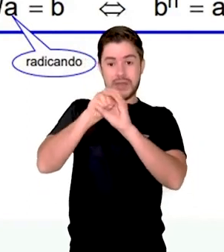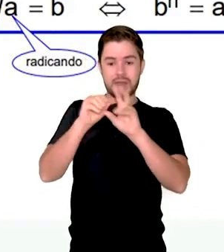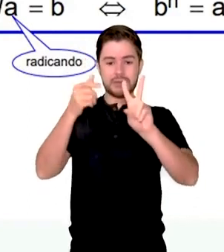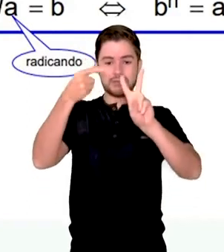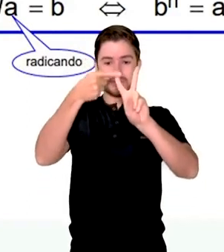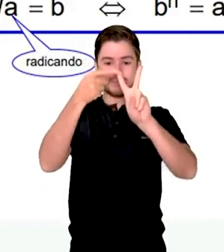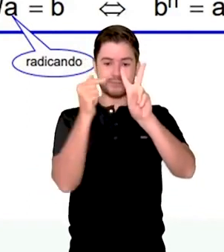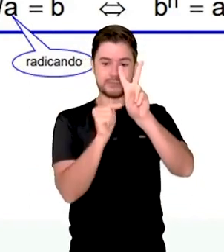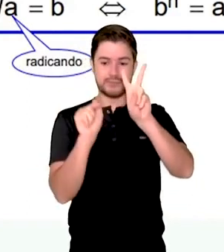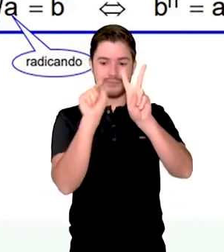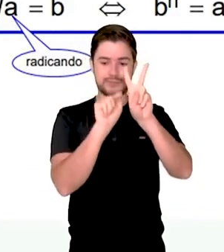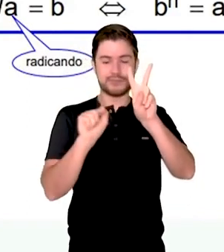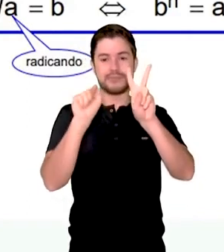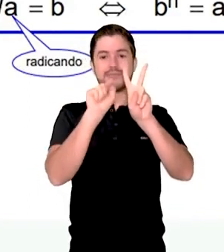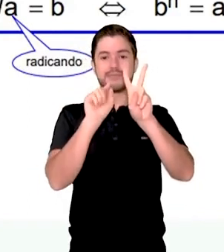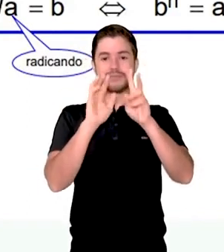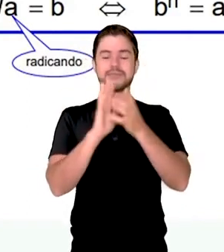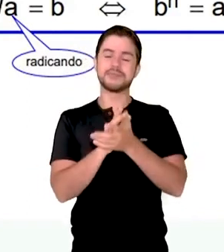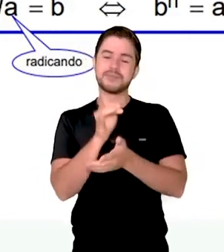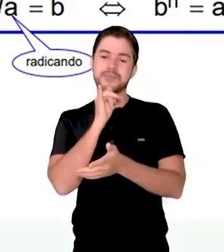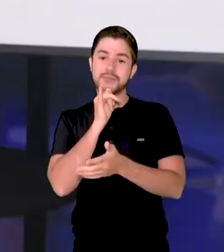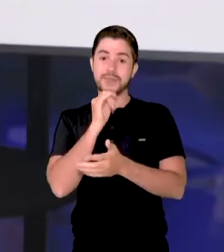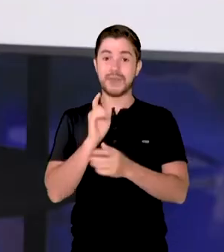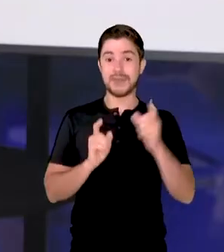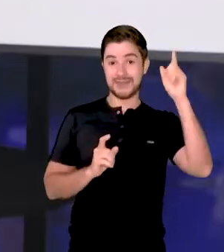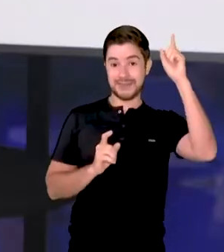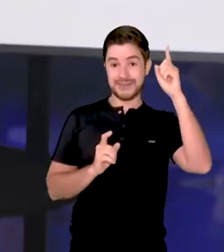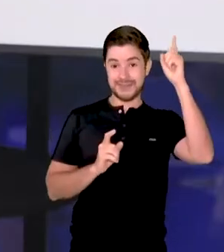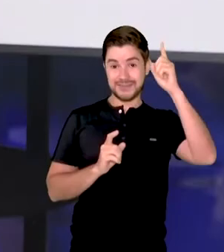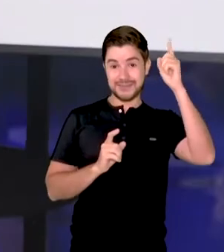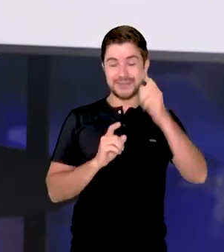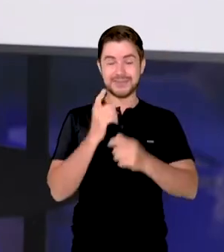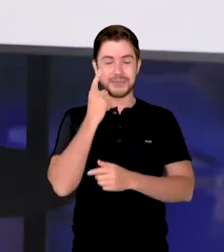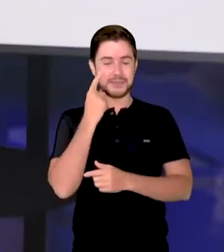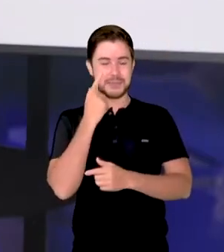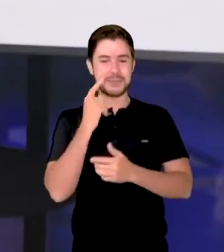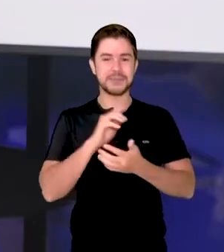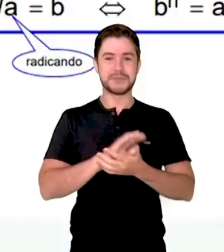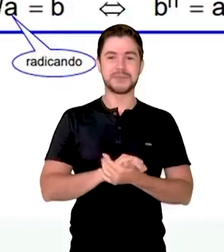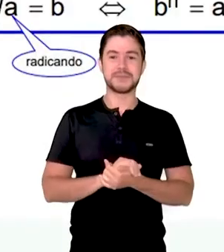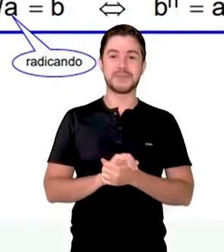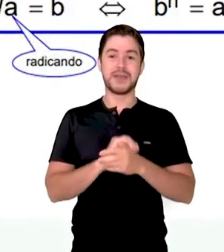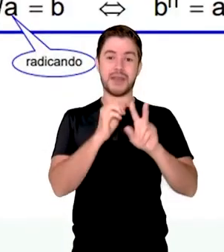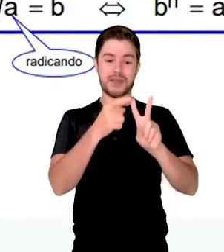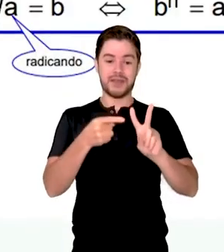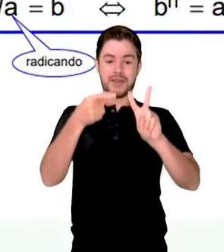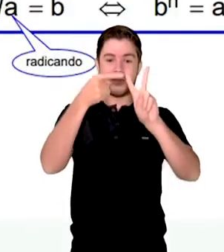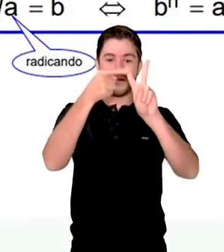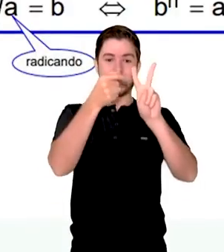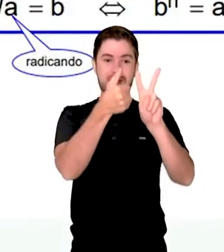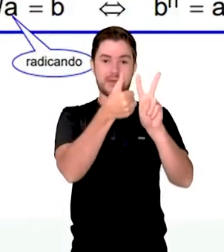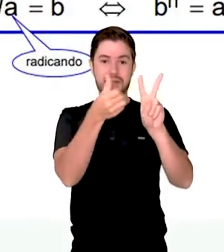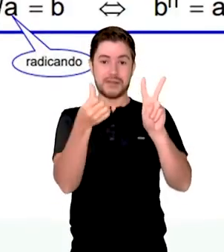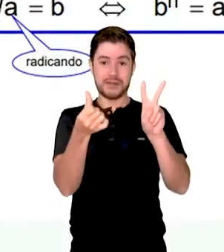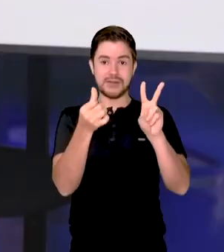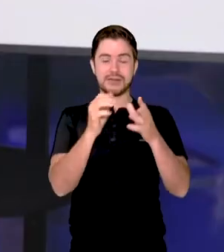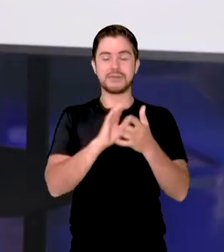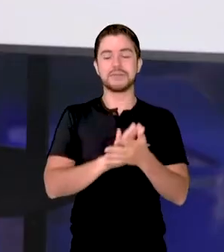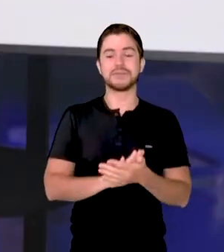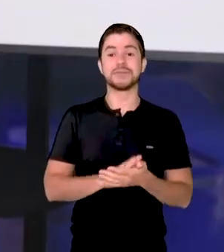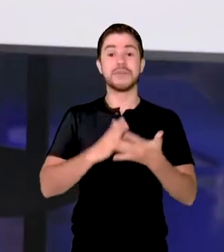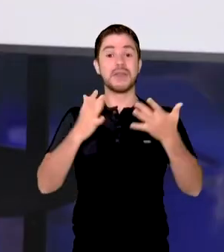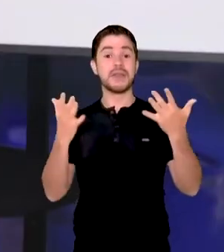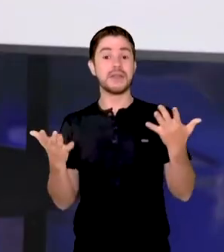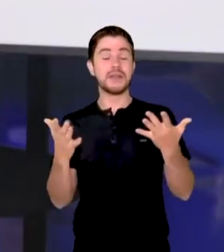da raiz Fechado aqui outras são exemplos para vocês de raiz quadrada de 16 tudo bem essa raiz